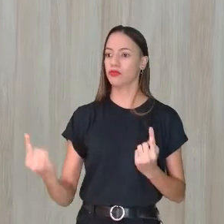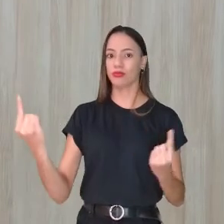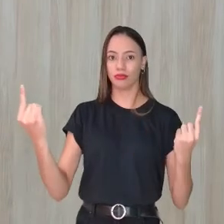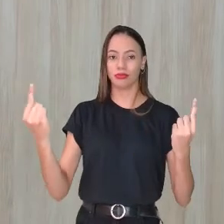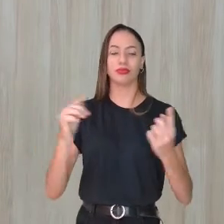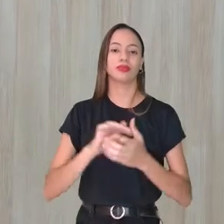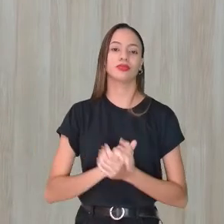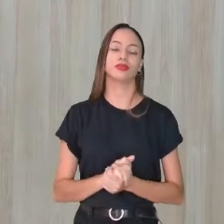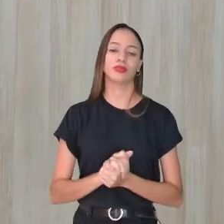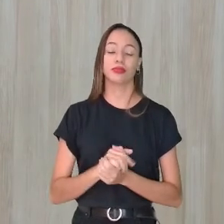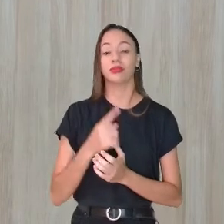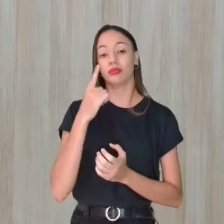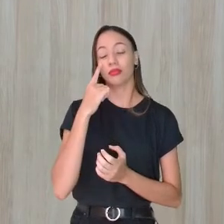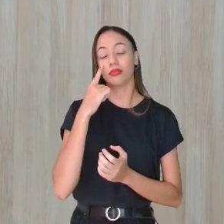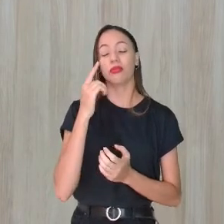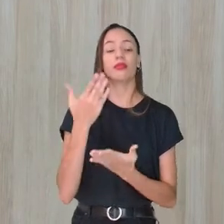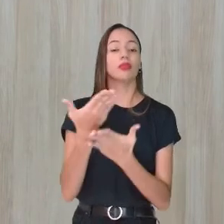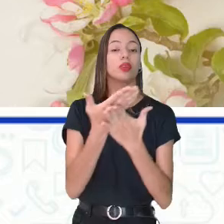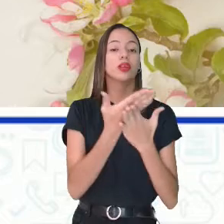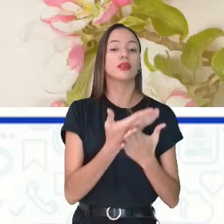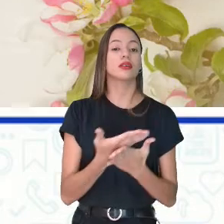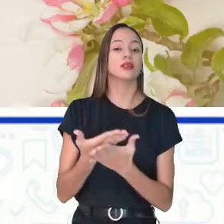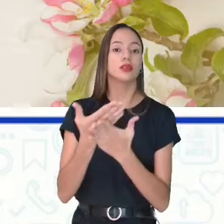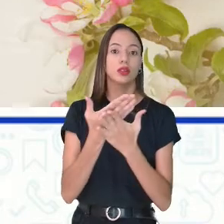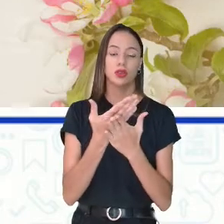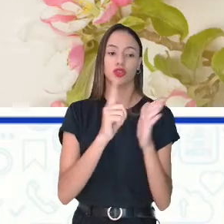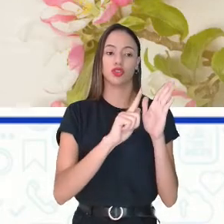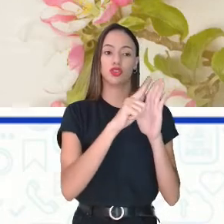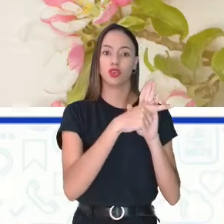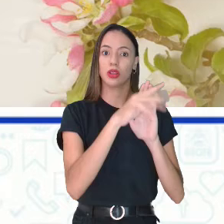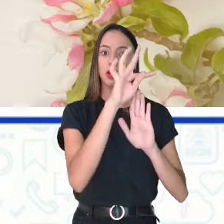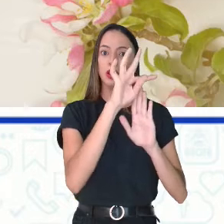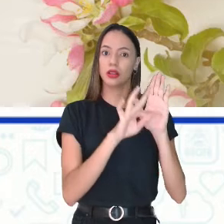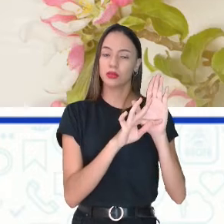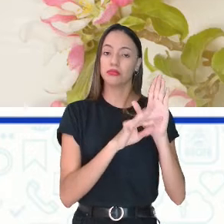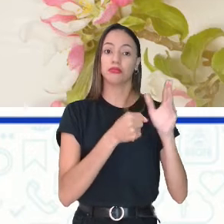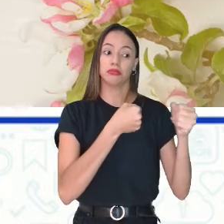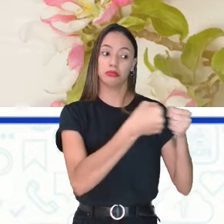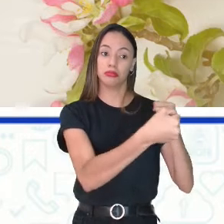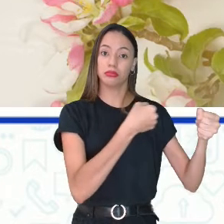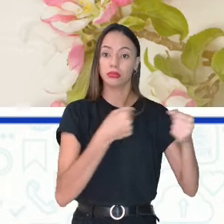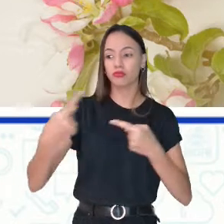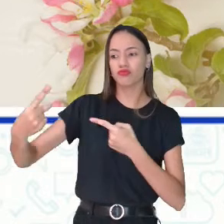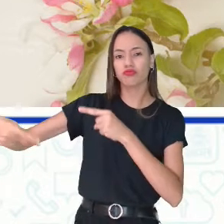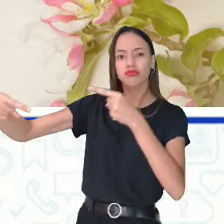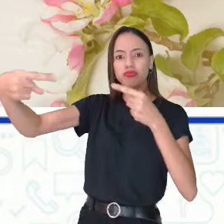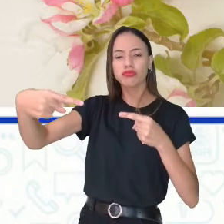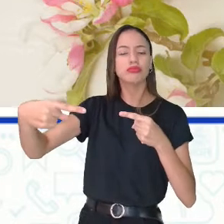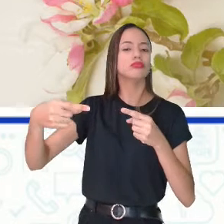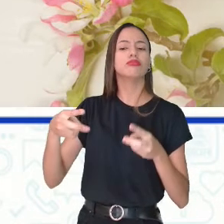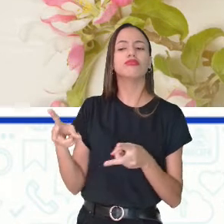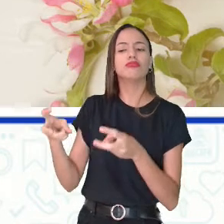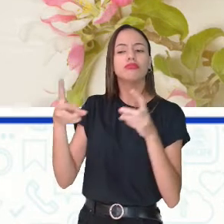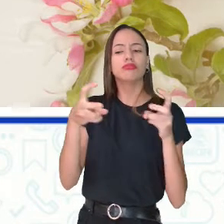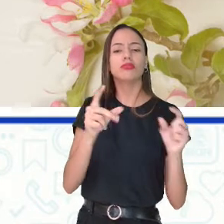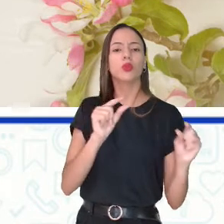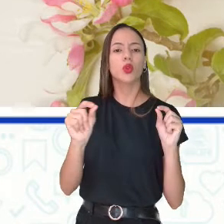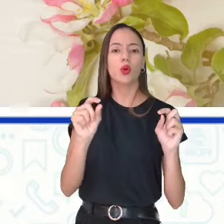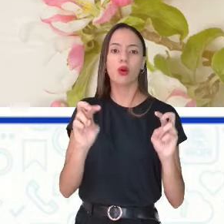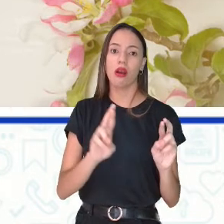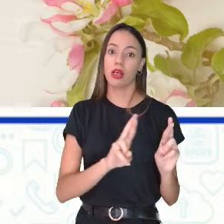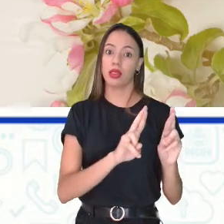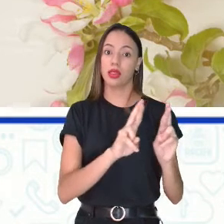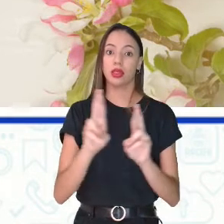Então, ao estudar os gêneros textuais, entrevista e debate, vamos observar as diferenças